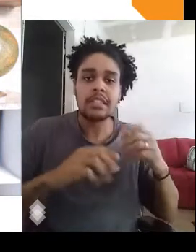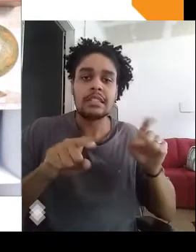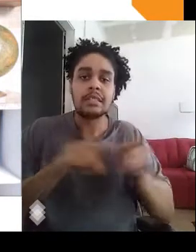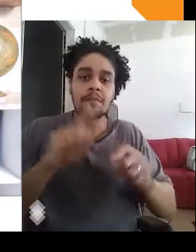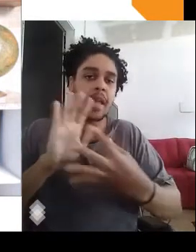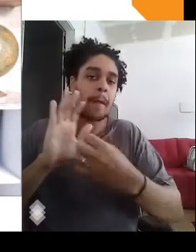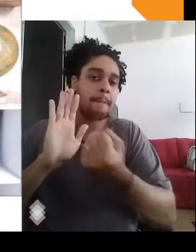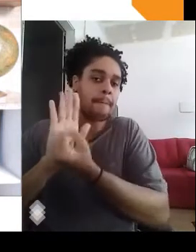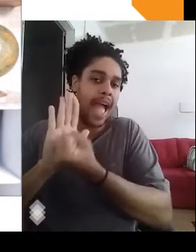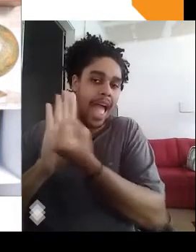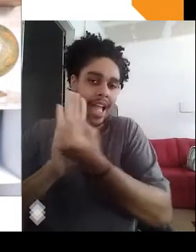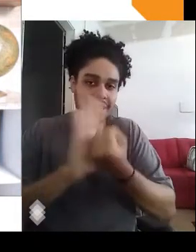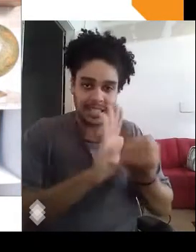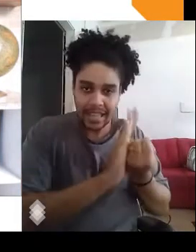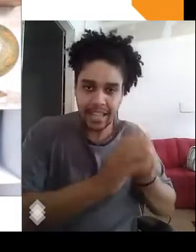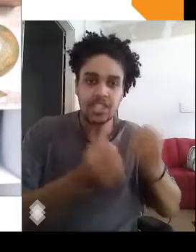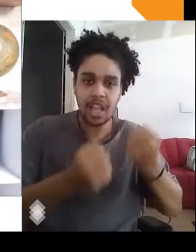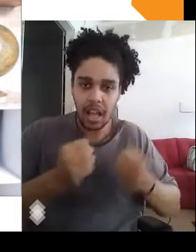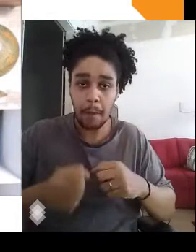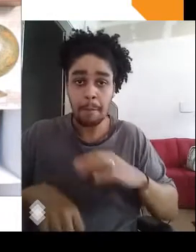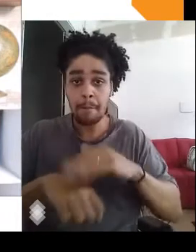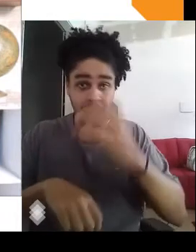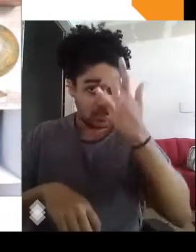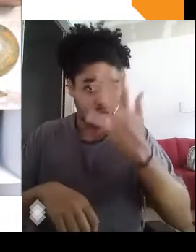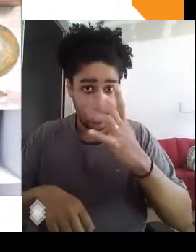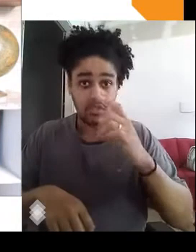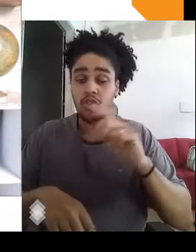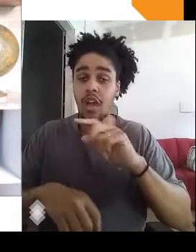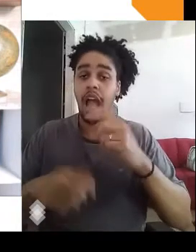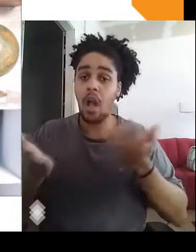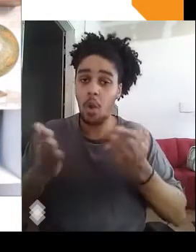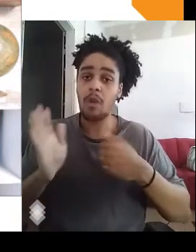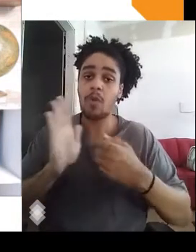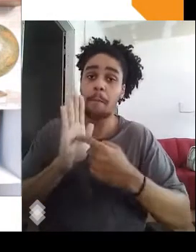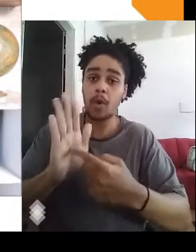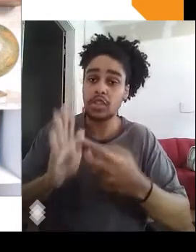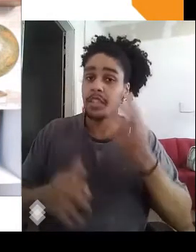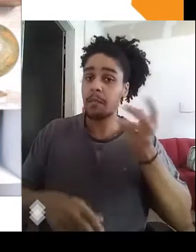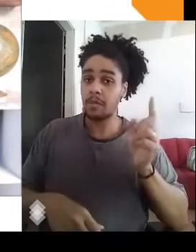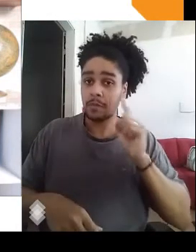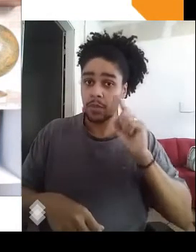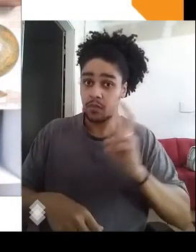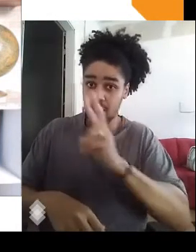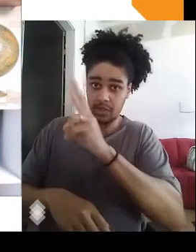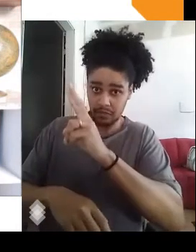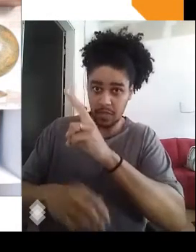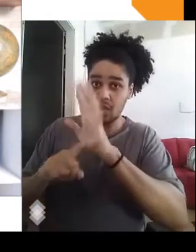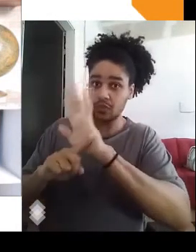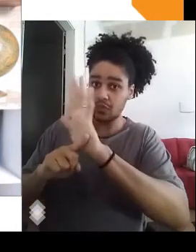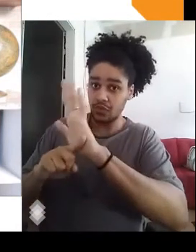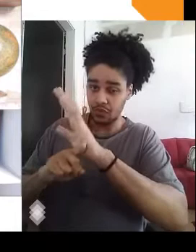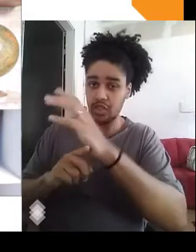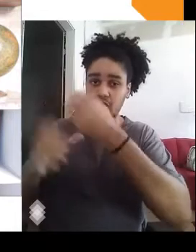diferentes marcas de automóvel. Para que fique um pouco mais fácil de compreender, iremos passar agora um rápido vídeo